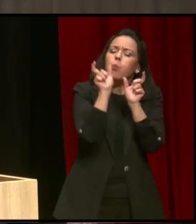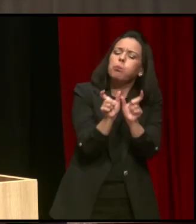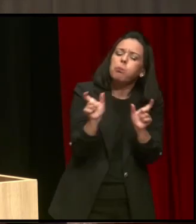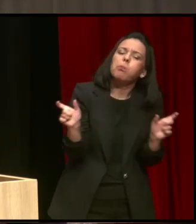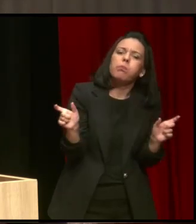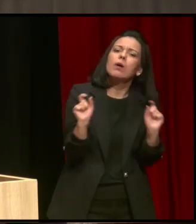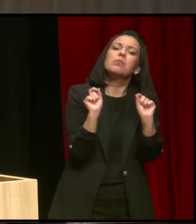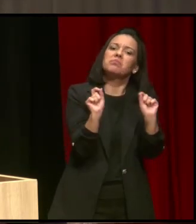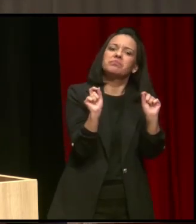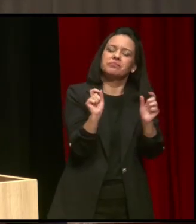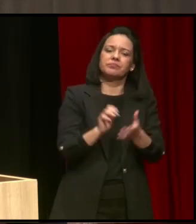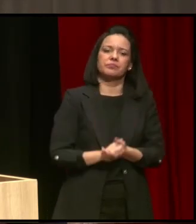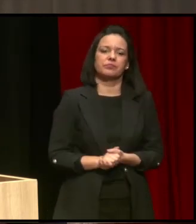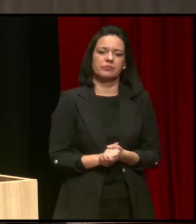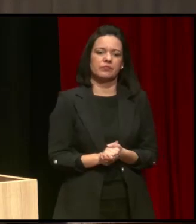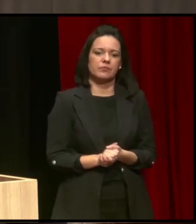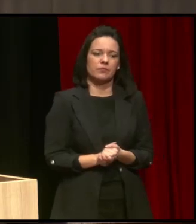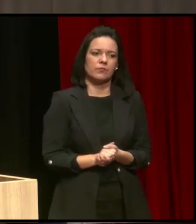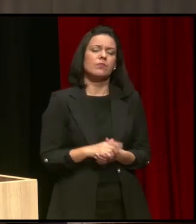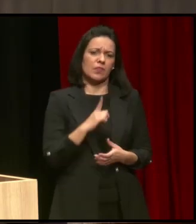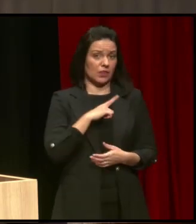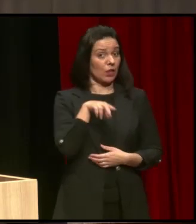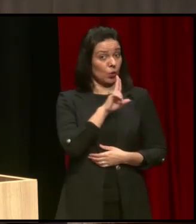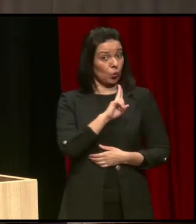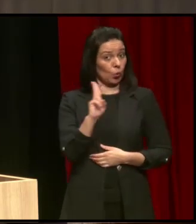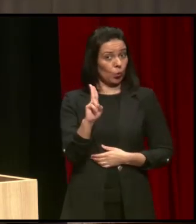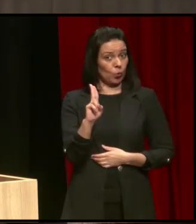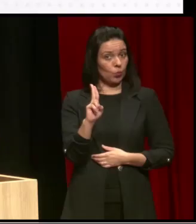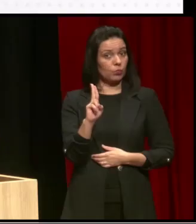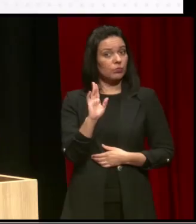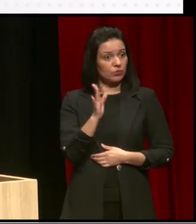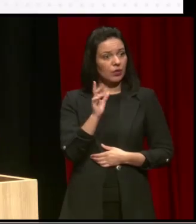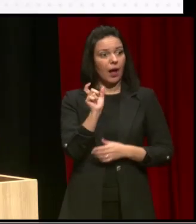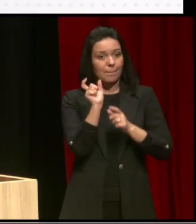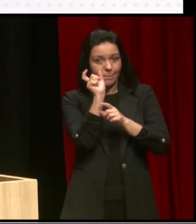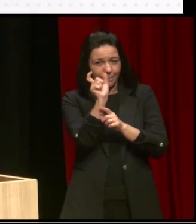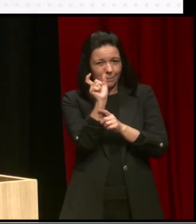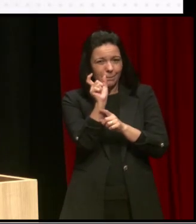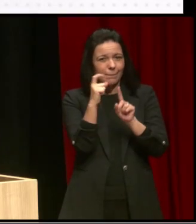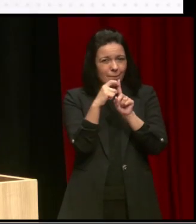início, a nomenclatura mudou tremendamente.